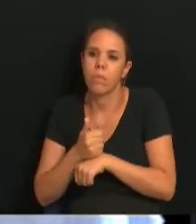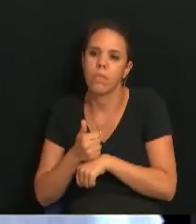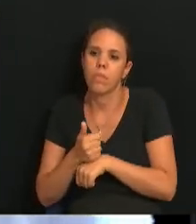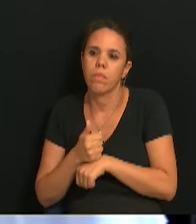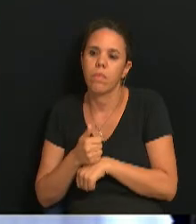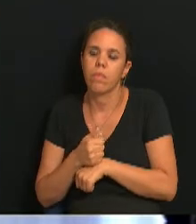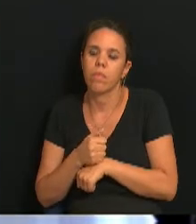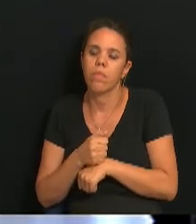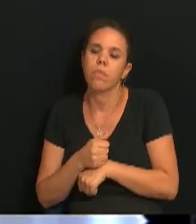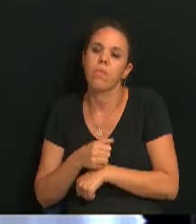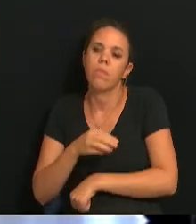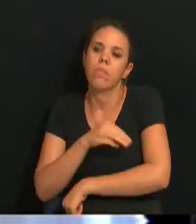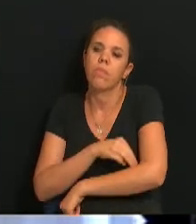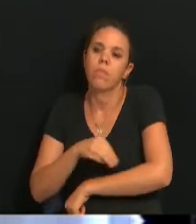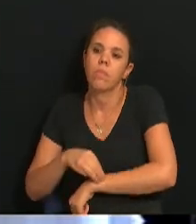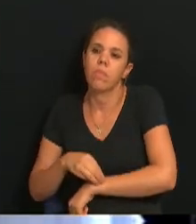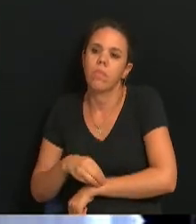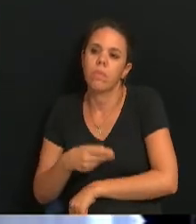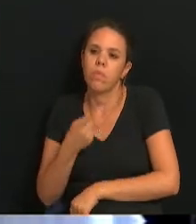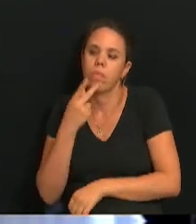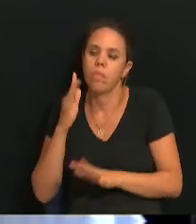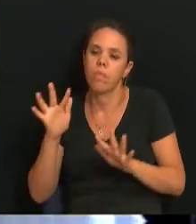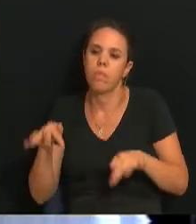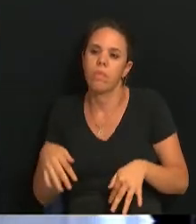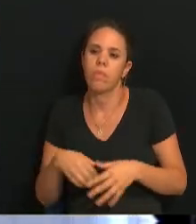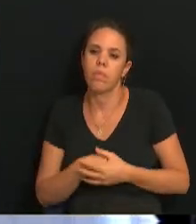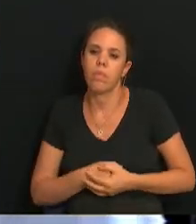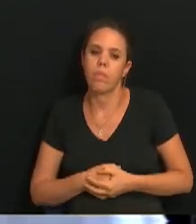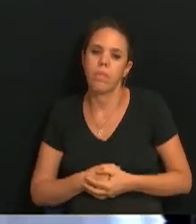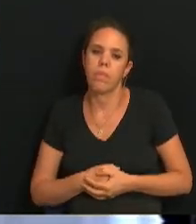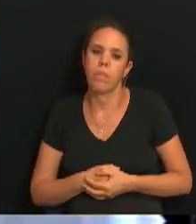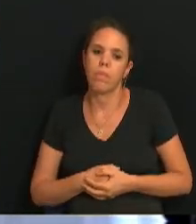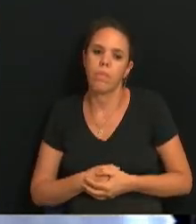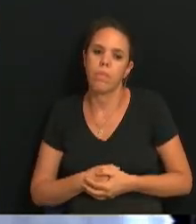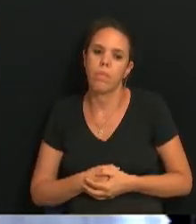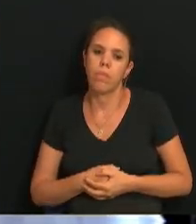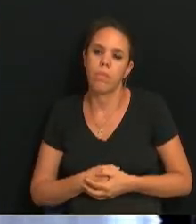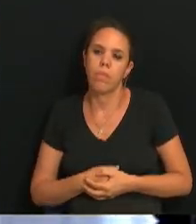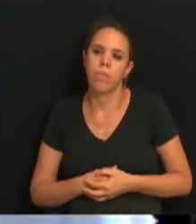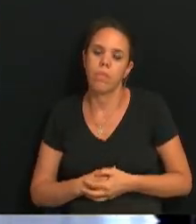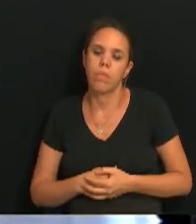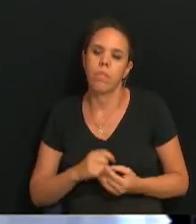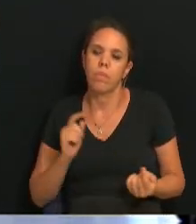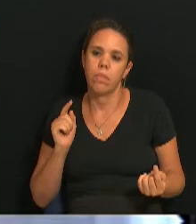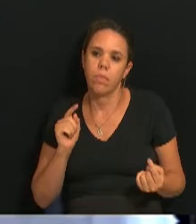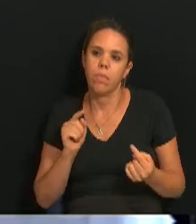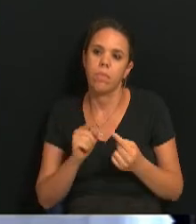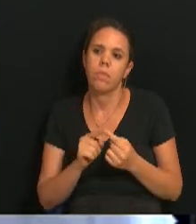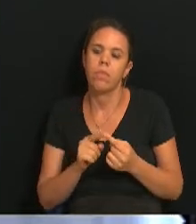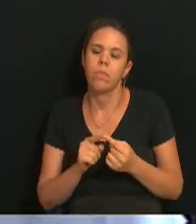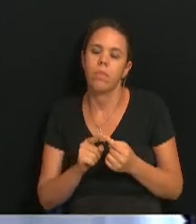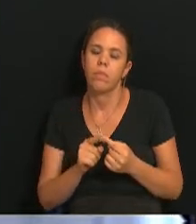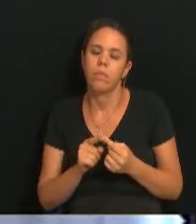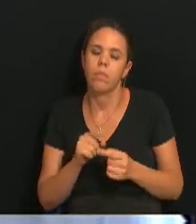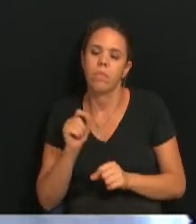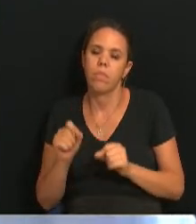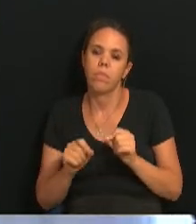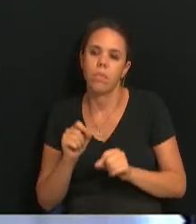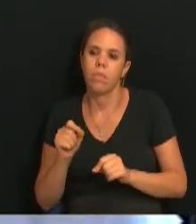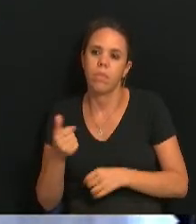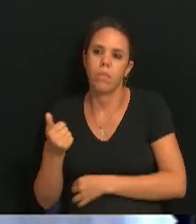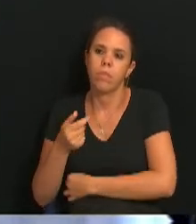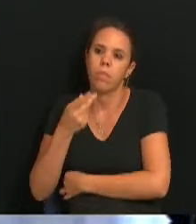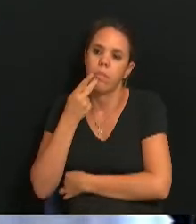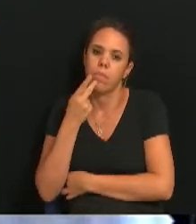magistério. Nessa fala final, eu quero ser bastante taxativo, objetivo, a partir do que foi a minha primeira fala,